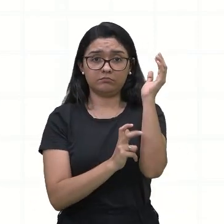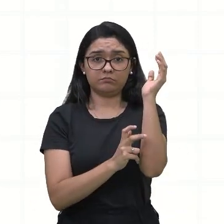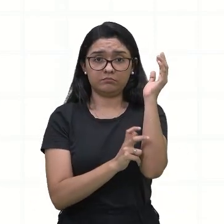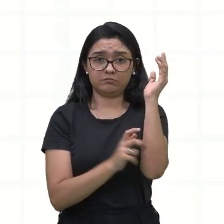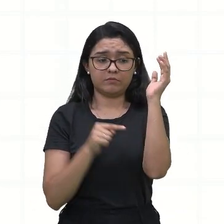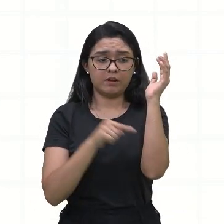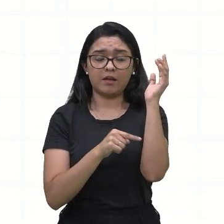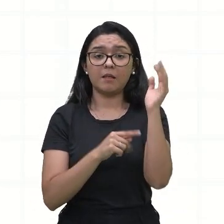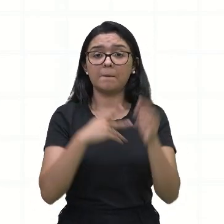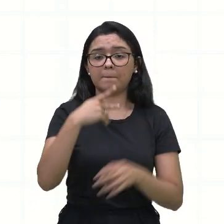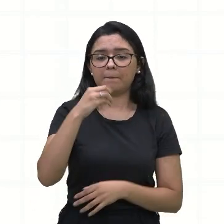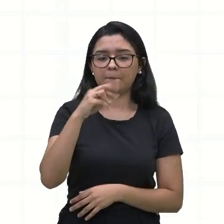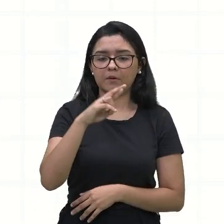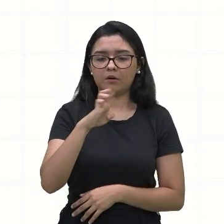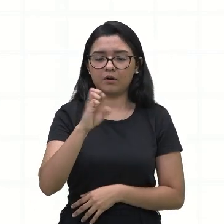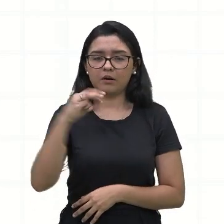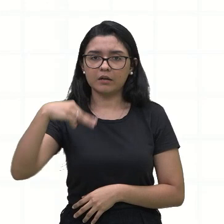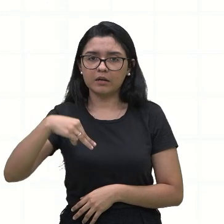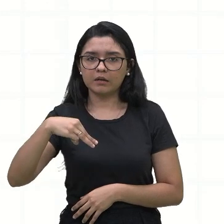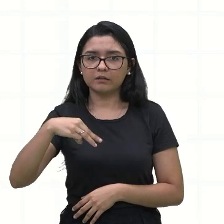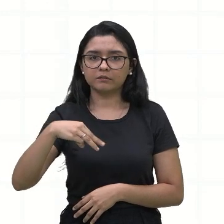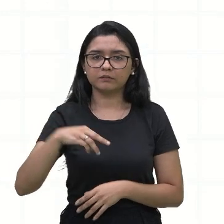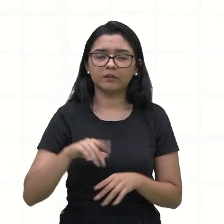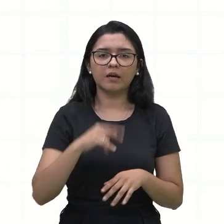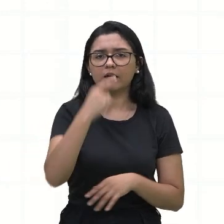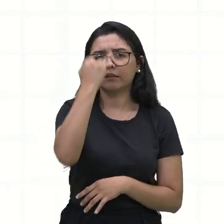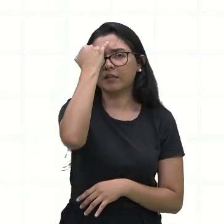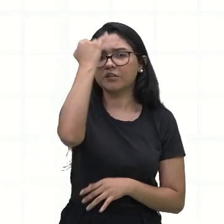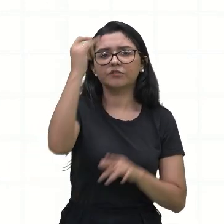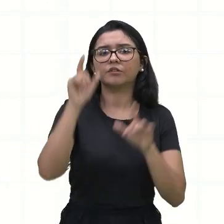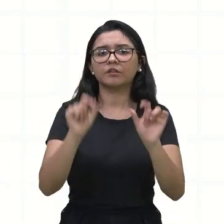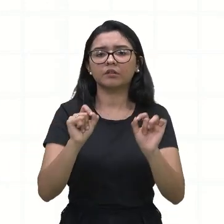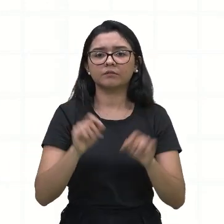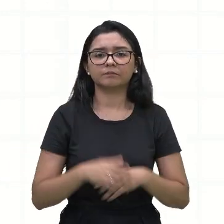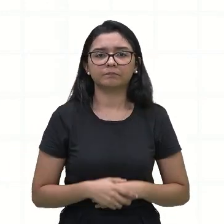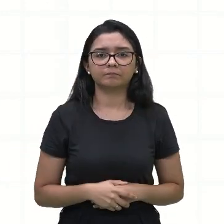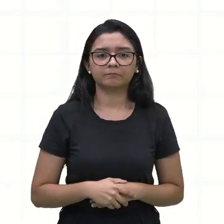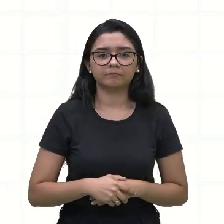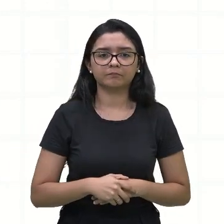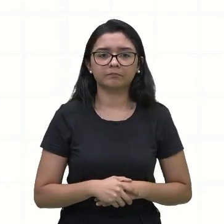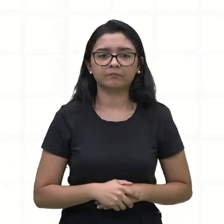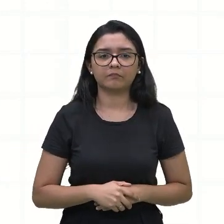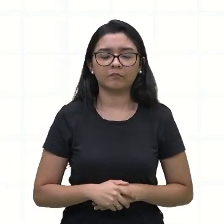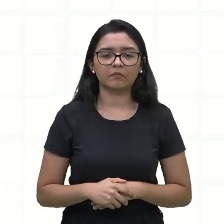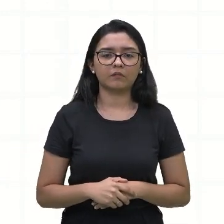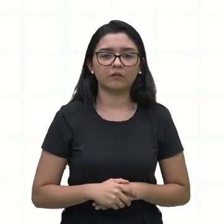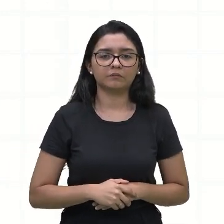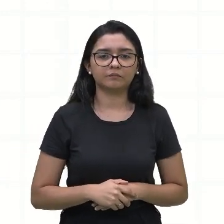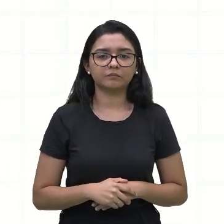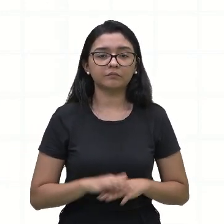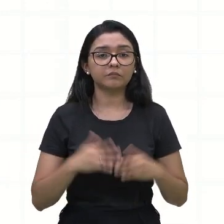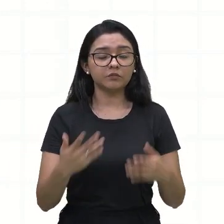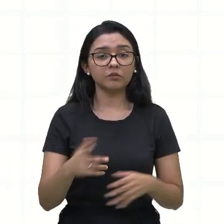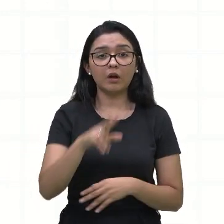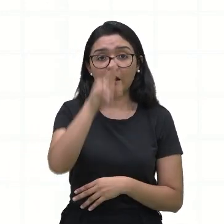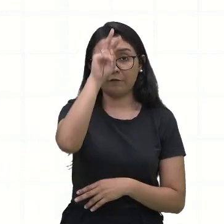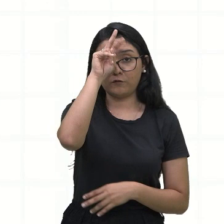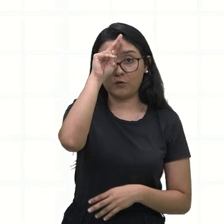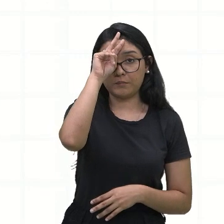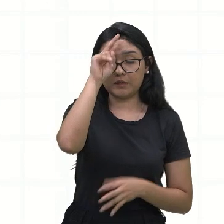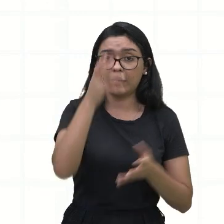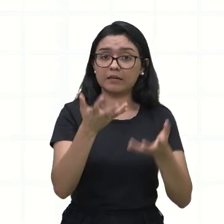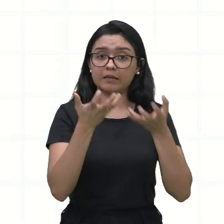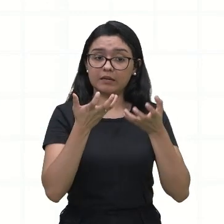assim, não é isso? Então, notem aí que o porém, ele traz a ideia de oposição de ideias. Enquanto as formigas queriam trabalhar,